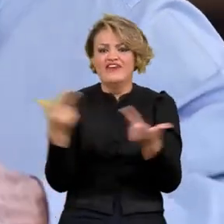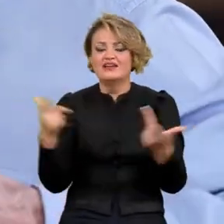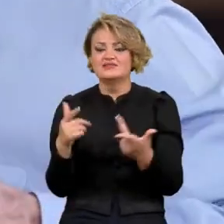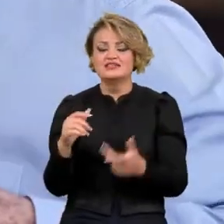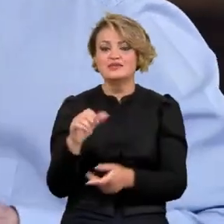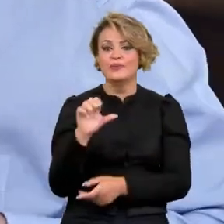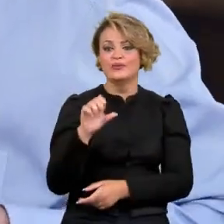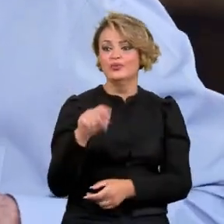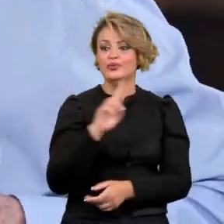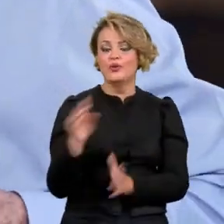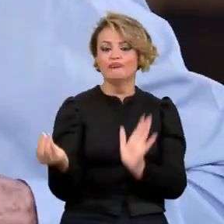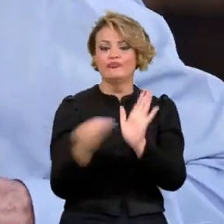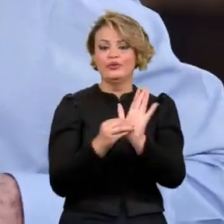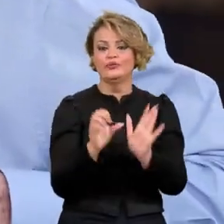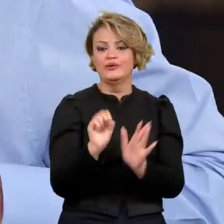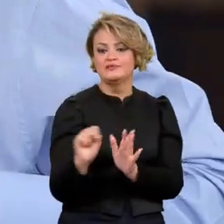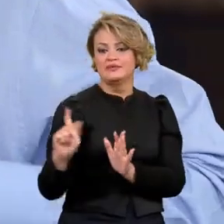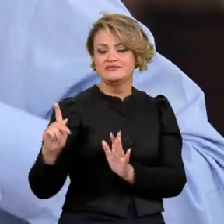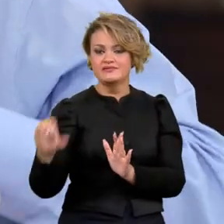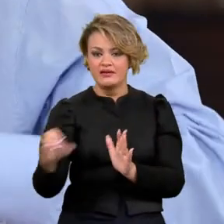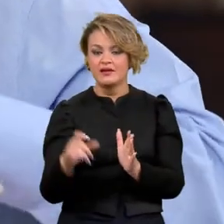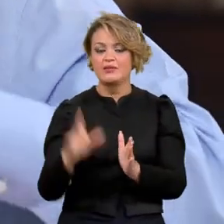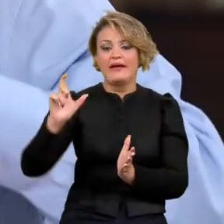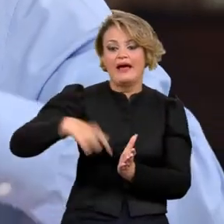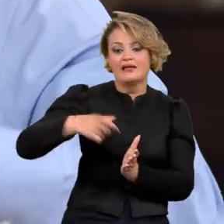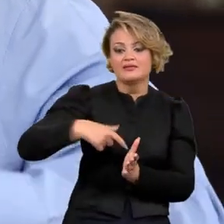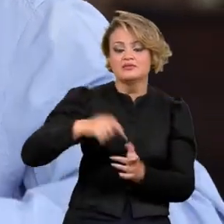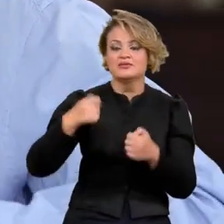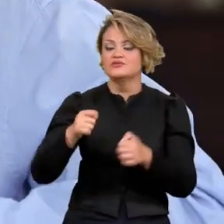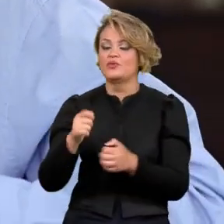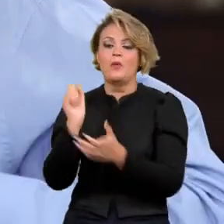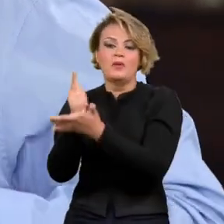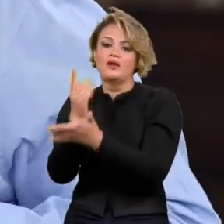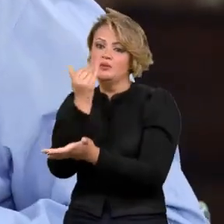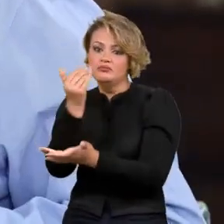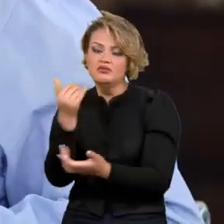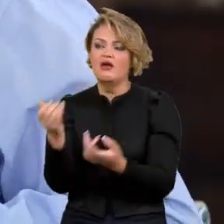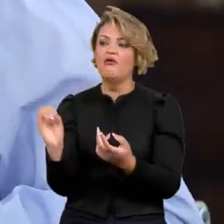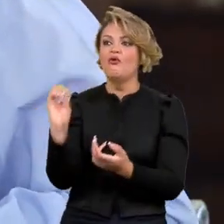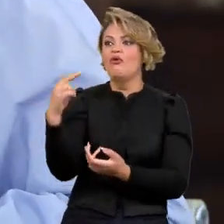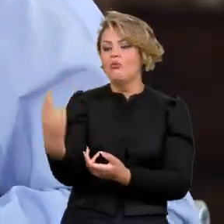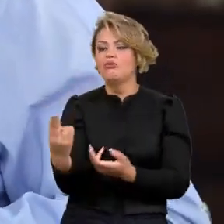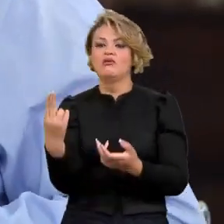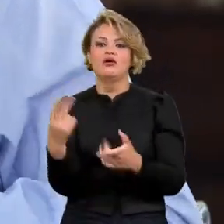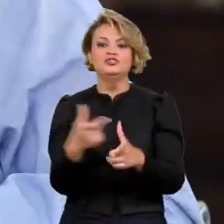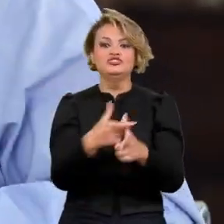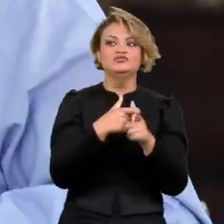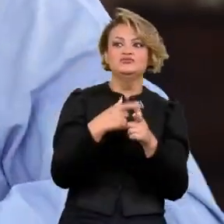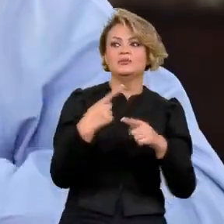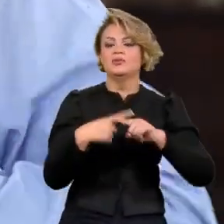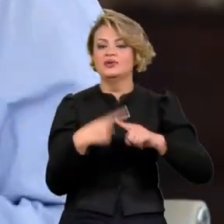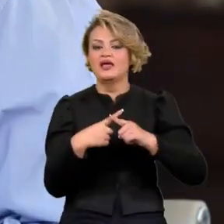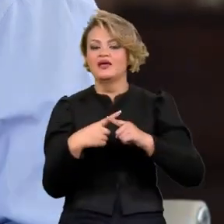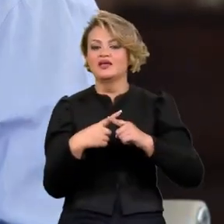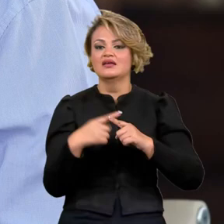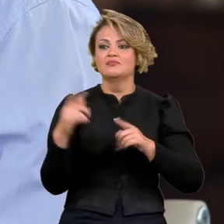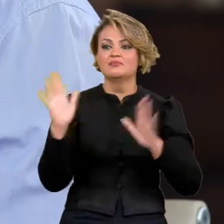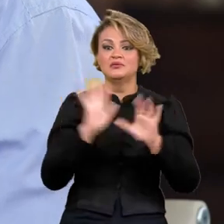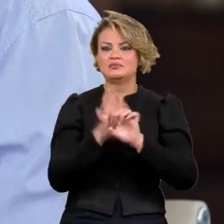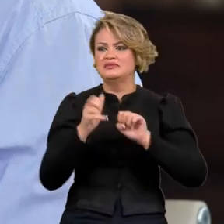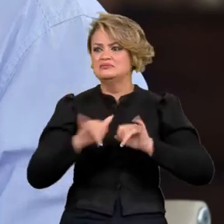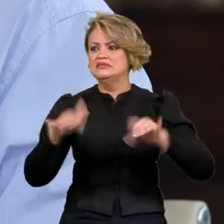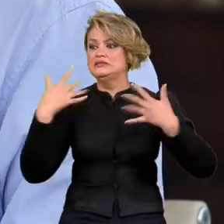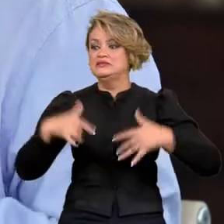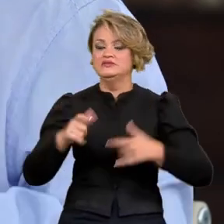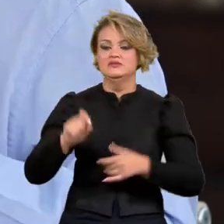gozaram no cartão de crédito para comprar comida ou deve porque usar o cartão de crédito para enfrentar a pandemia E nós queremos ajudar essa gente